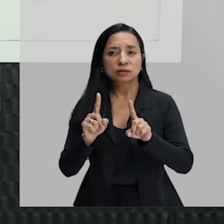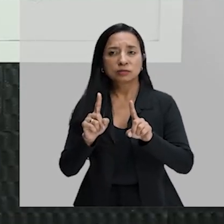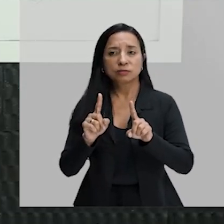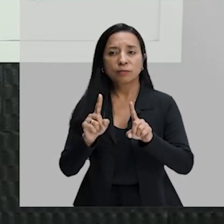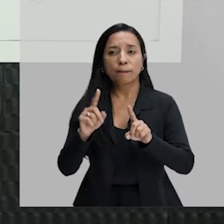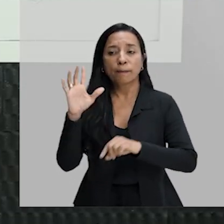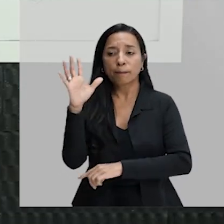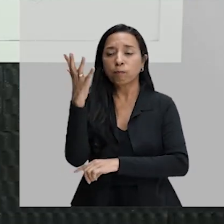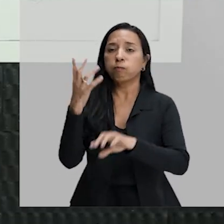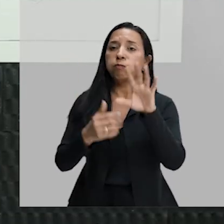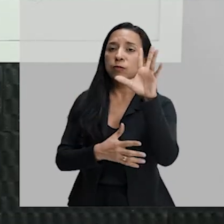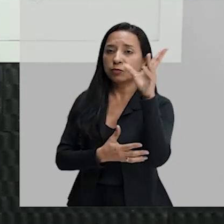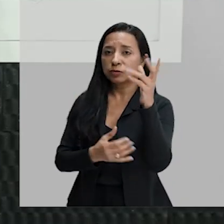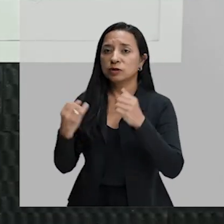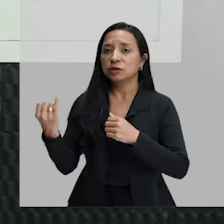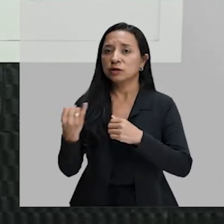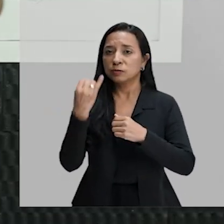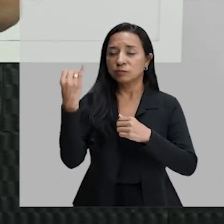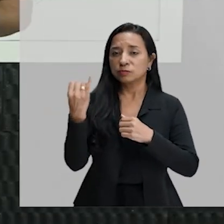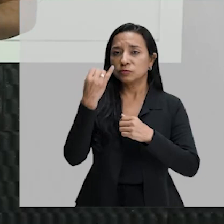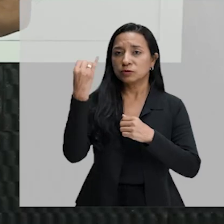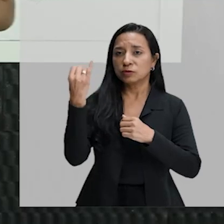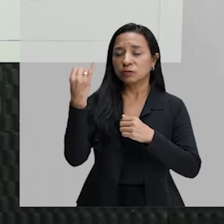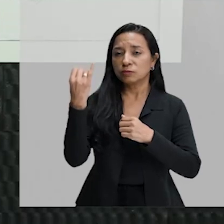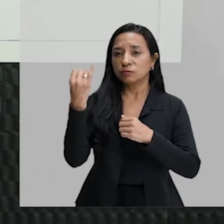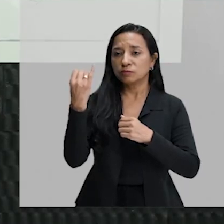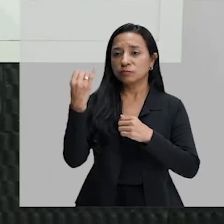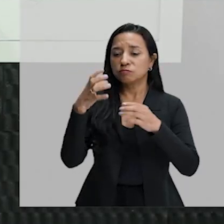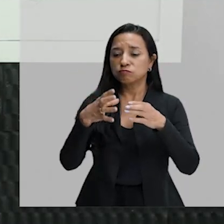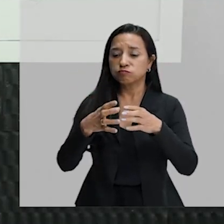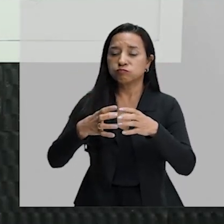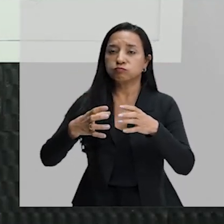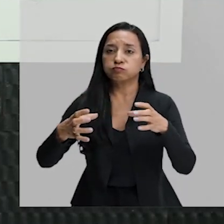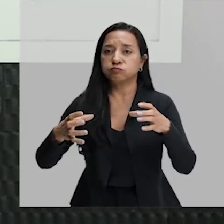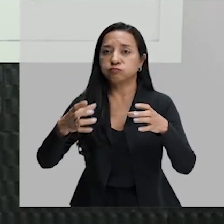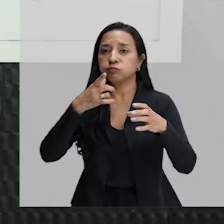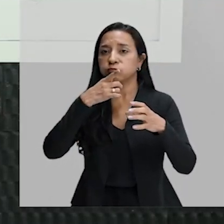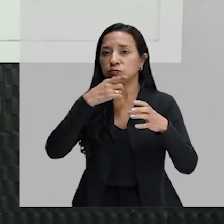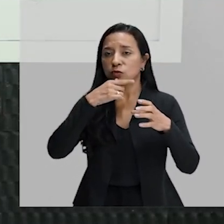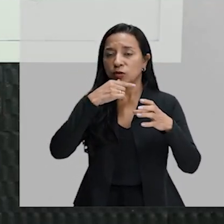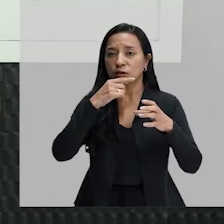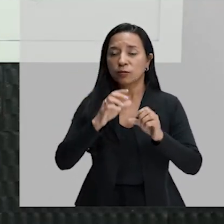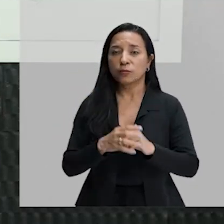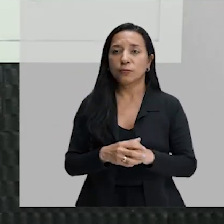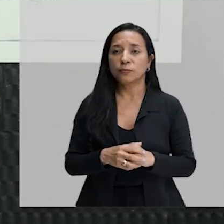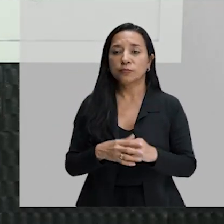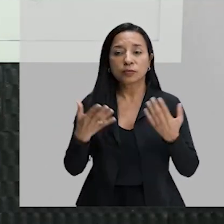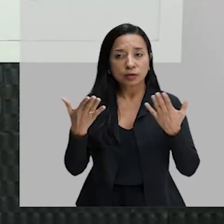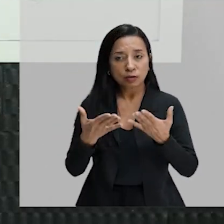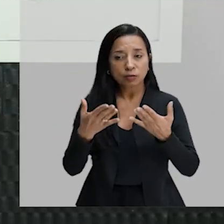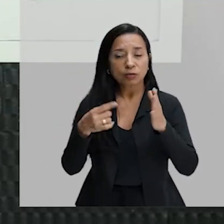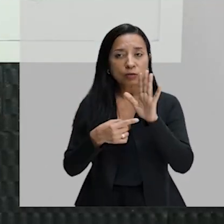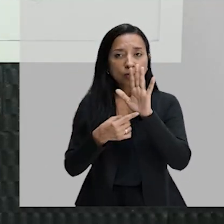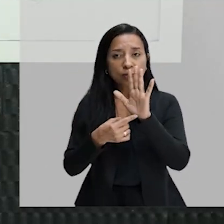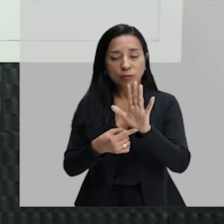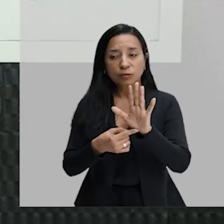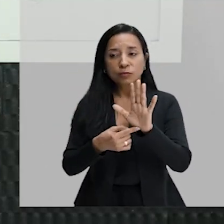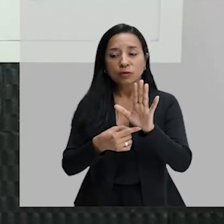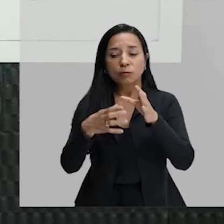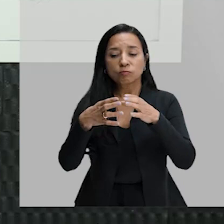essencial, que é a dilatação da água, tá ok? Então, vamos falar aqui da